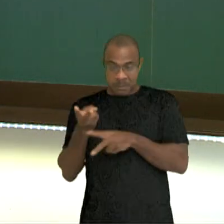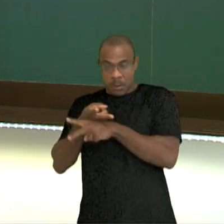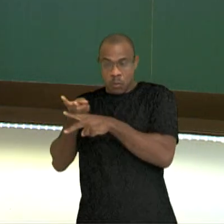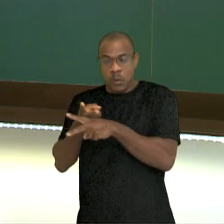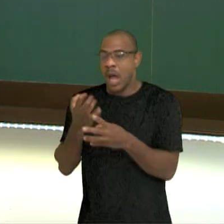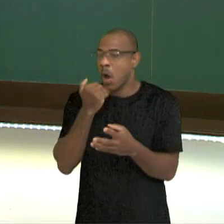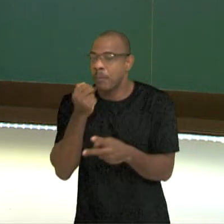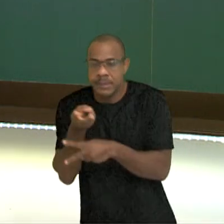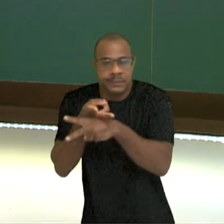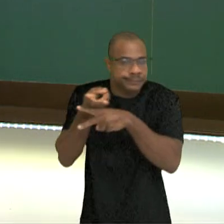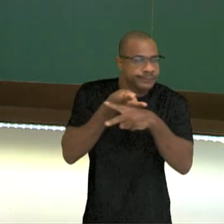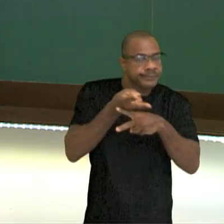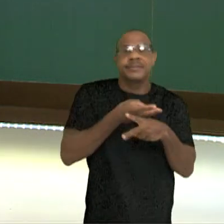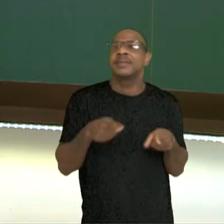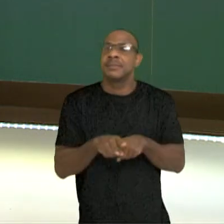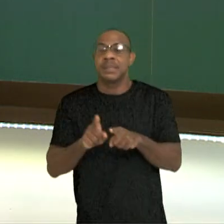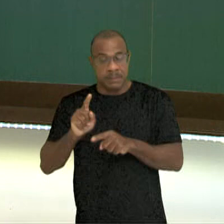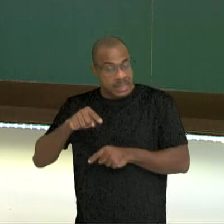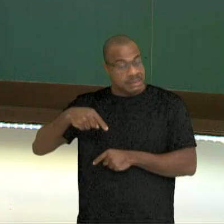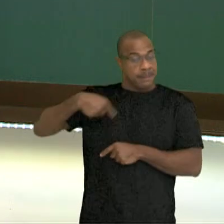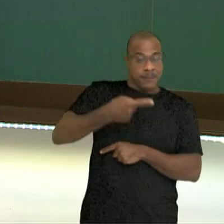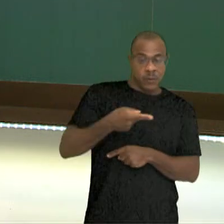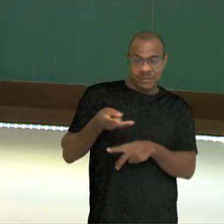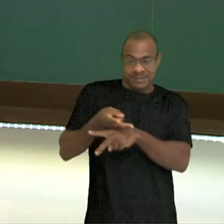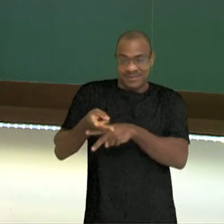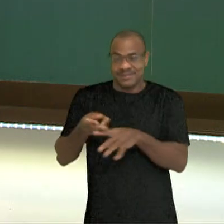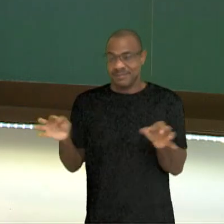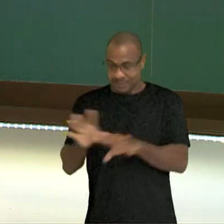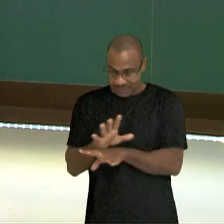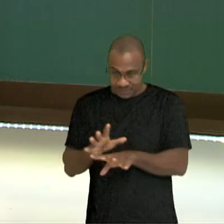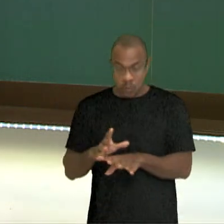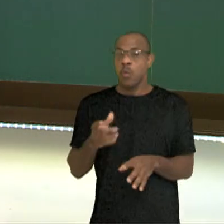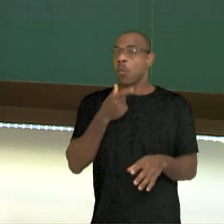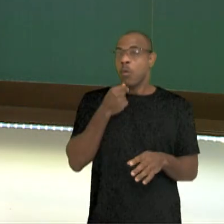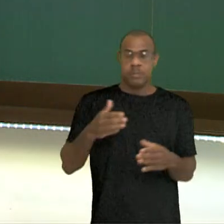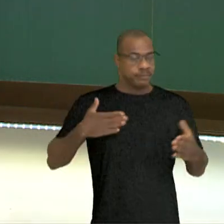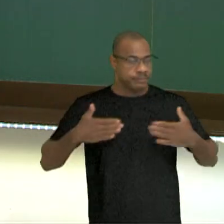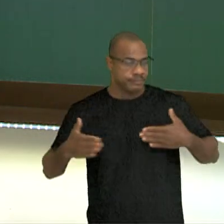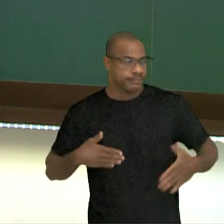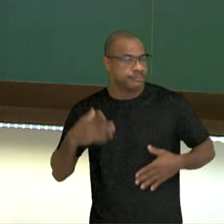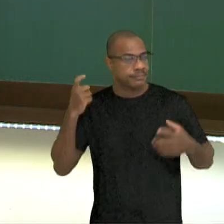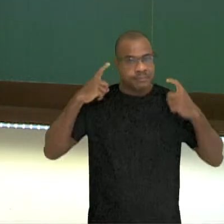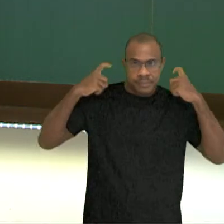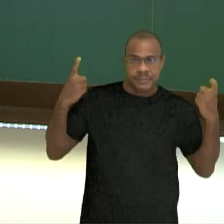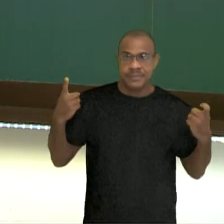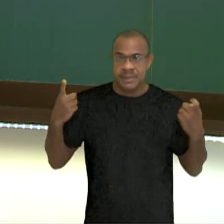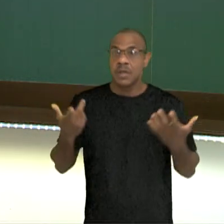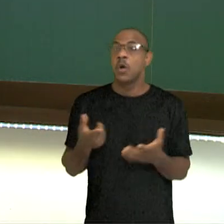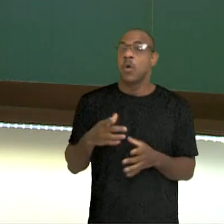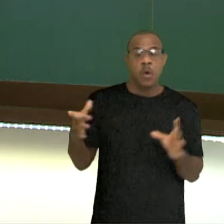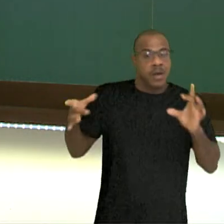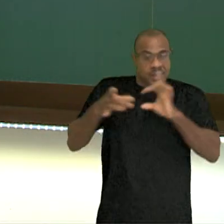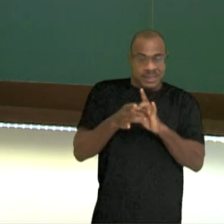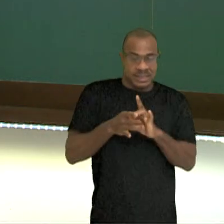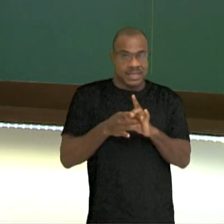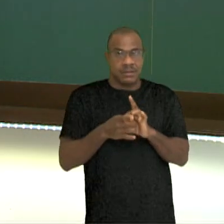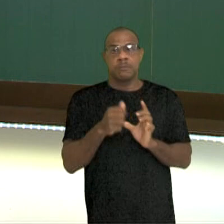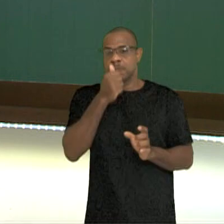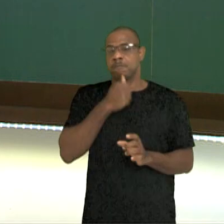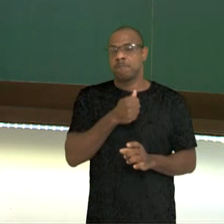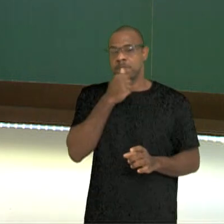e depois no pós-caça, se eu posso assim dizer. O homem, ele era muito ligado ao sagrado, então ele